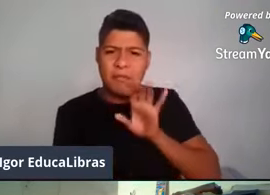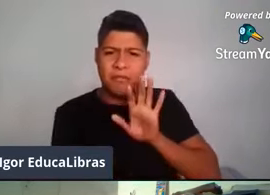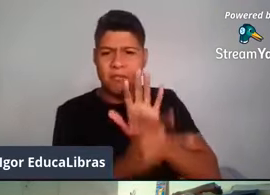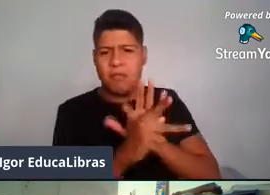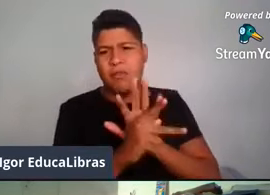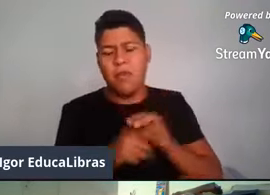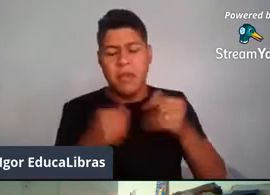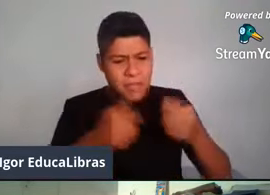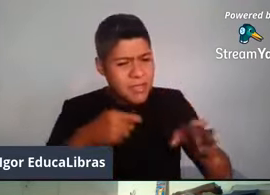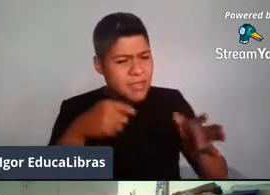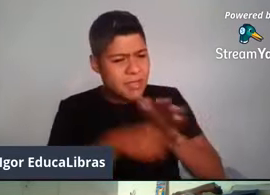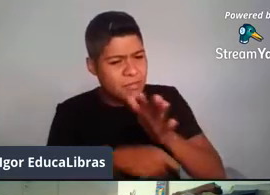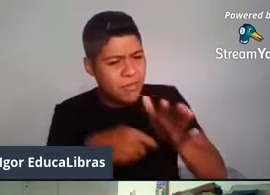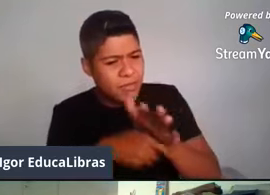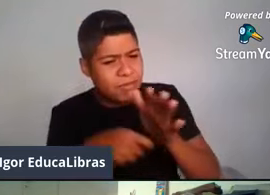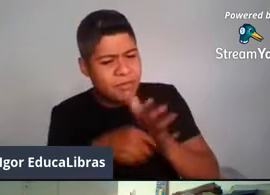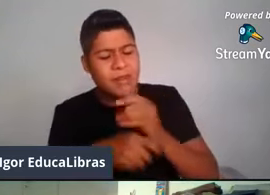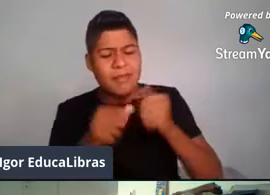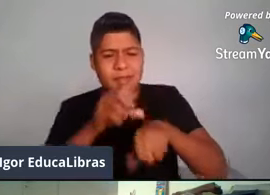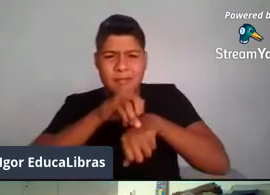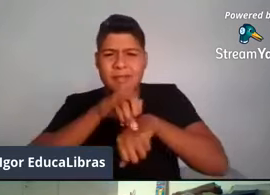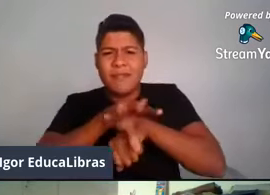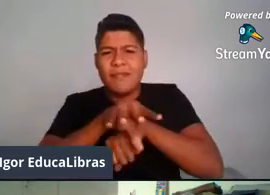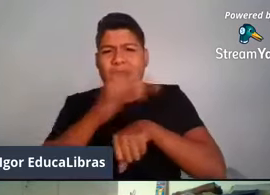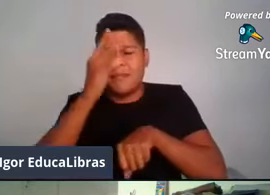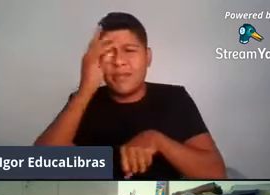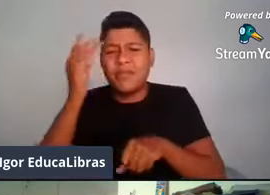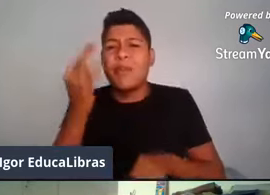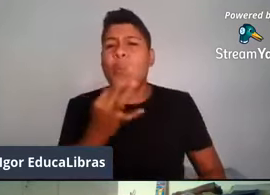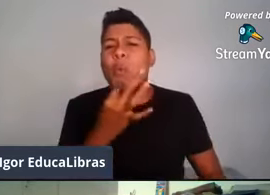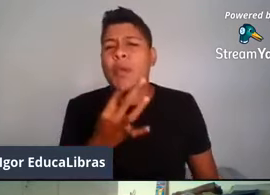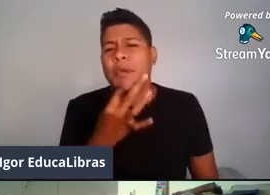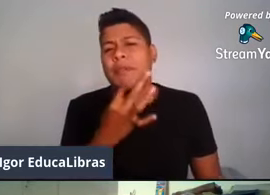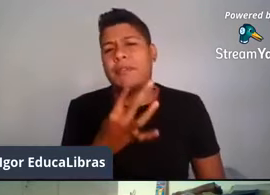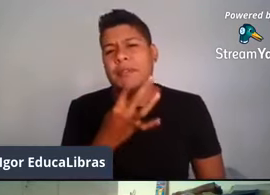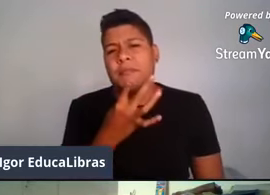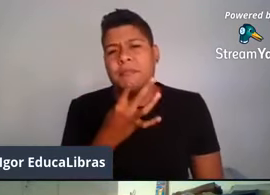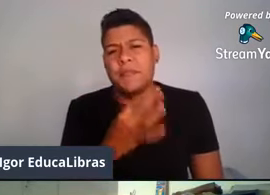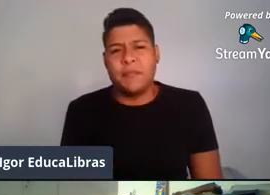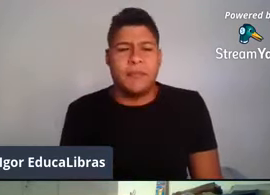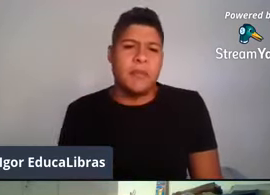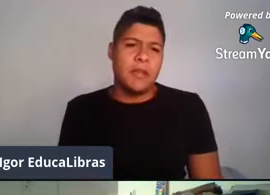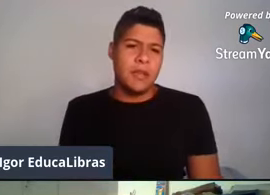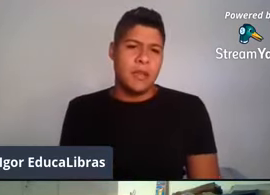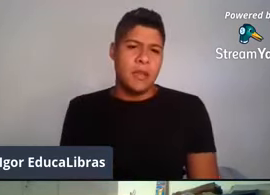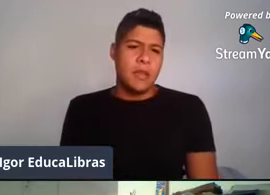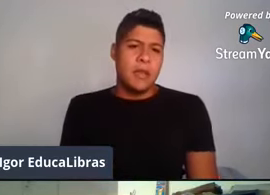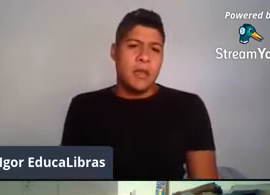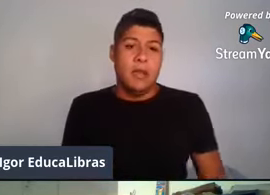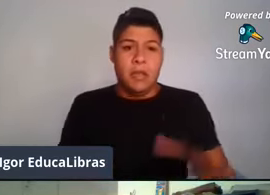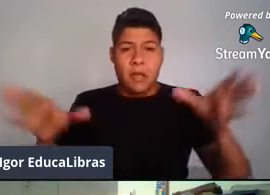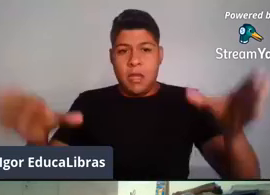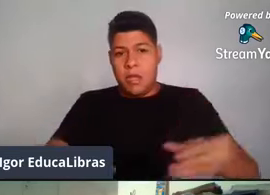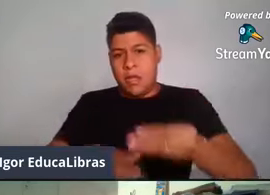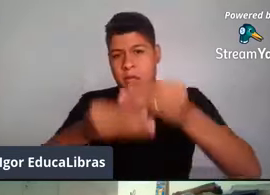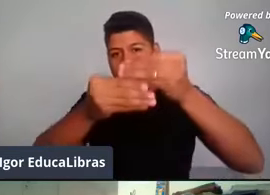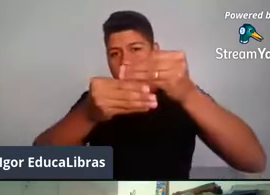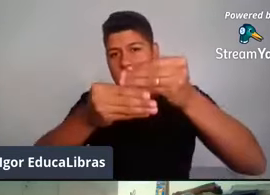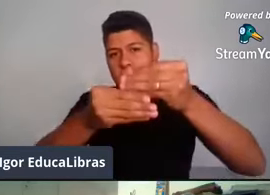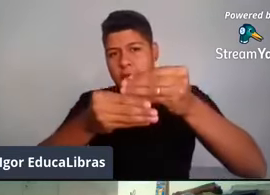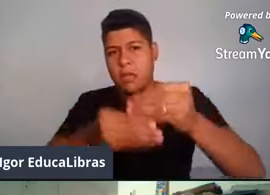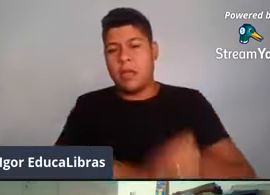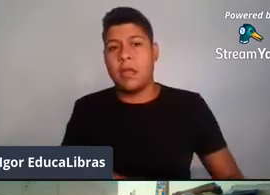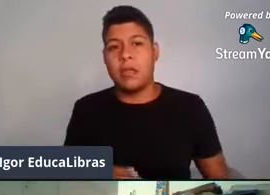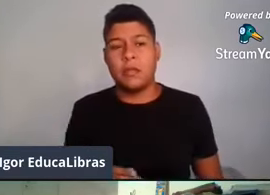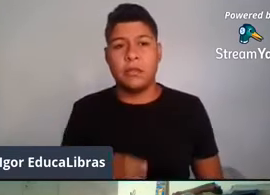ser explorado, precisa ser divulgado, para que as pessoas conheçam. Só para pegar, viu, Marinalva, um segundinho, só